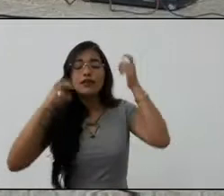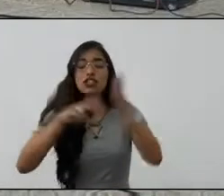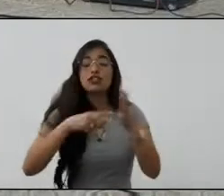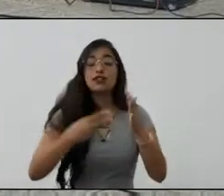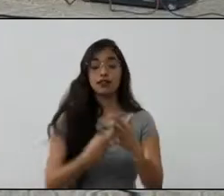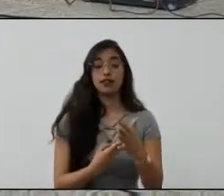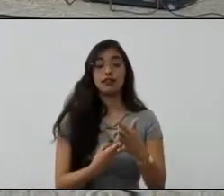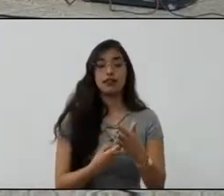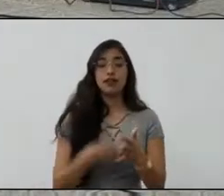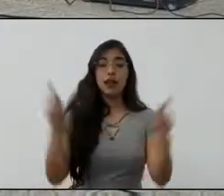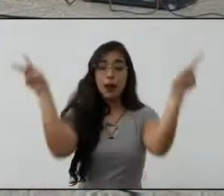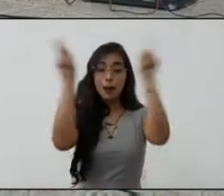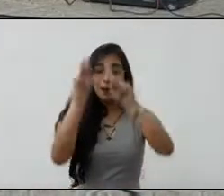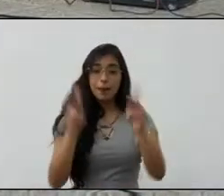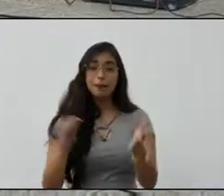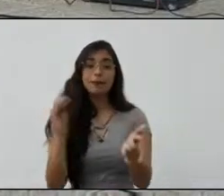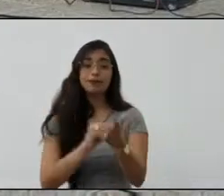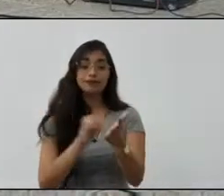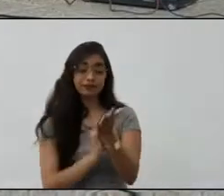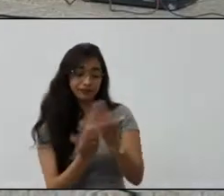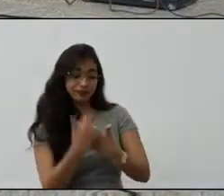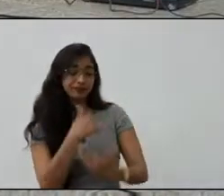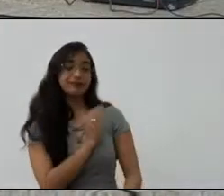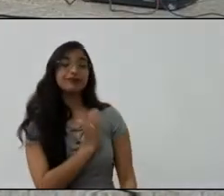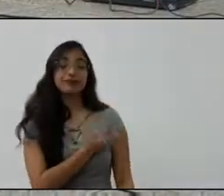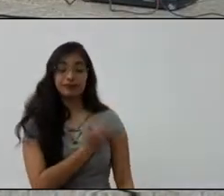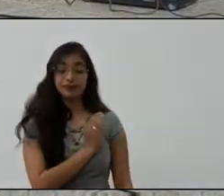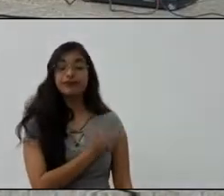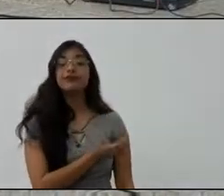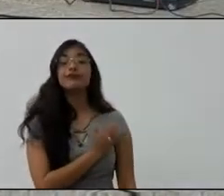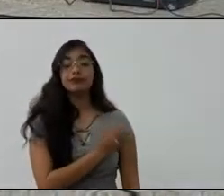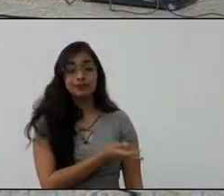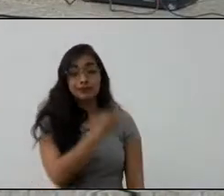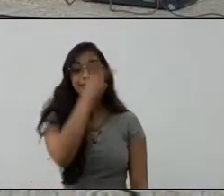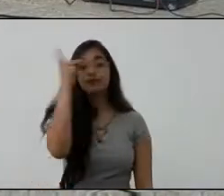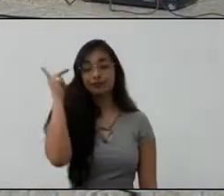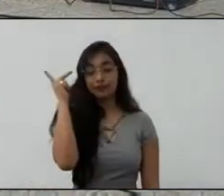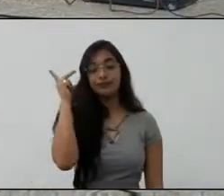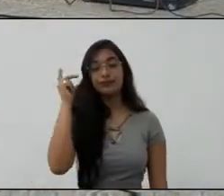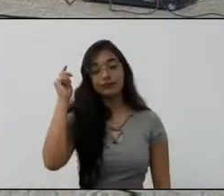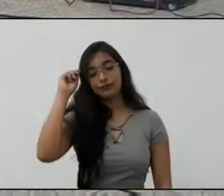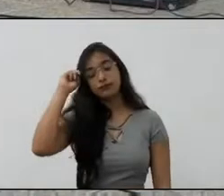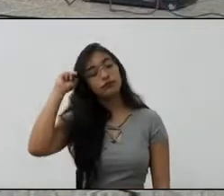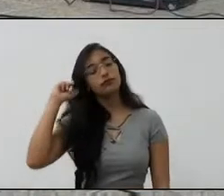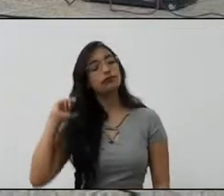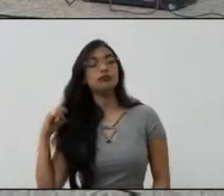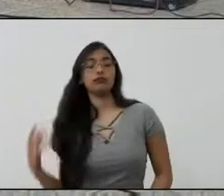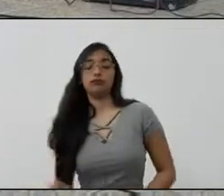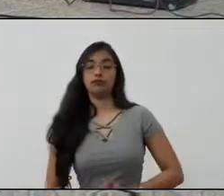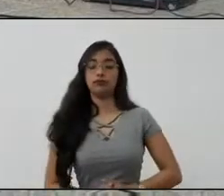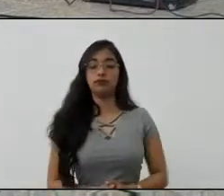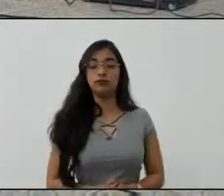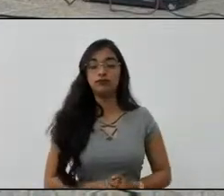paz no coração do homem, no coração da mulher, no coração das pessoas.